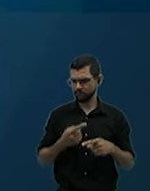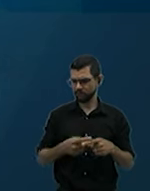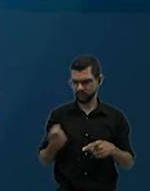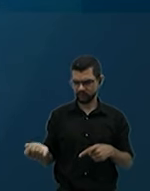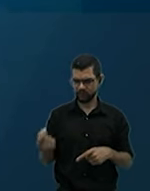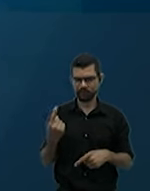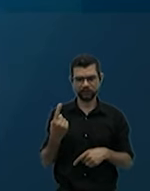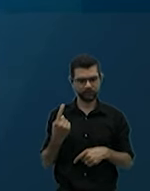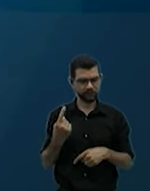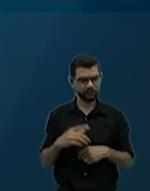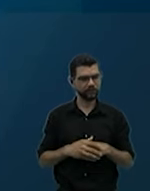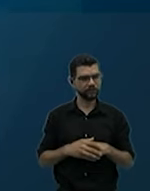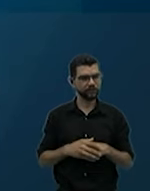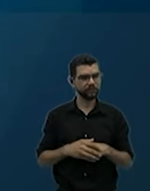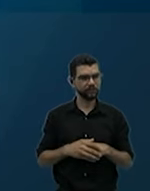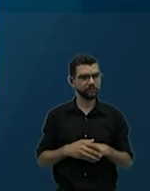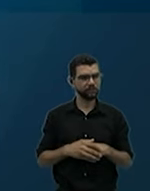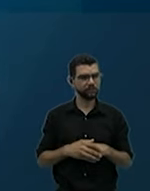muito estranho isto.